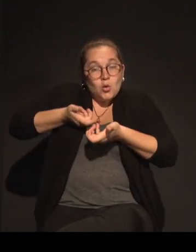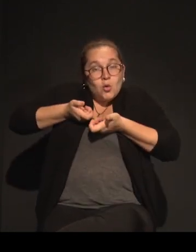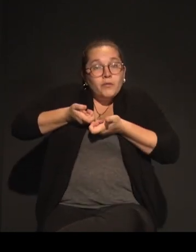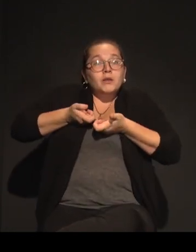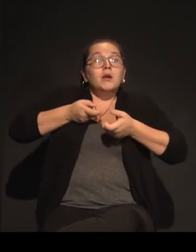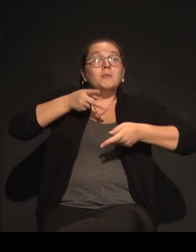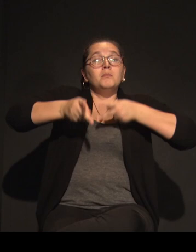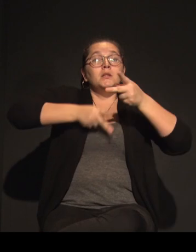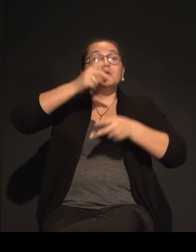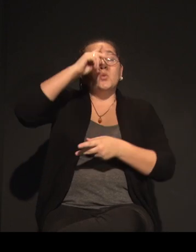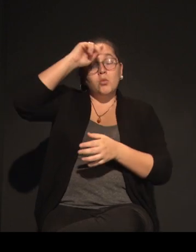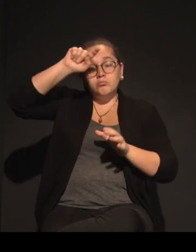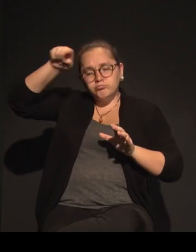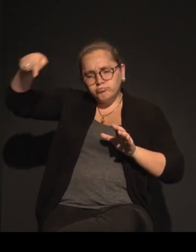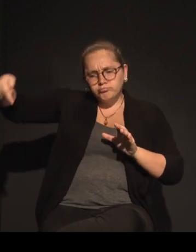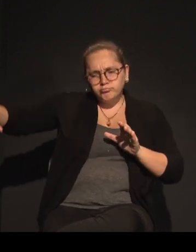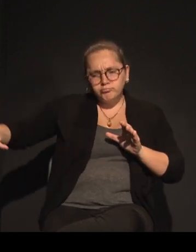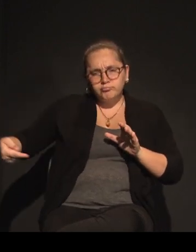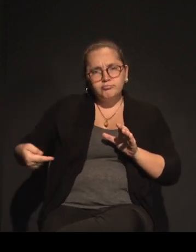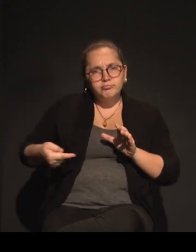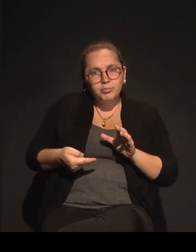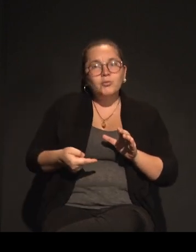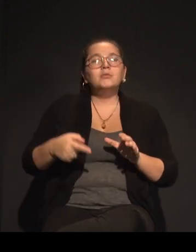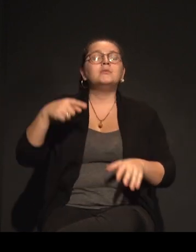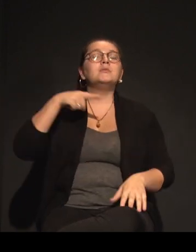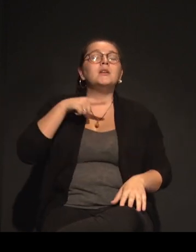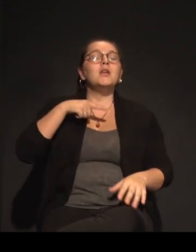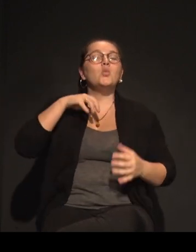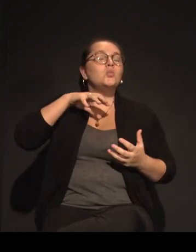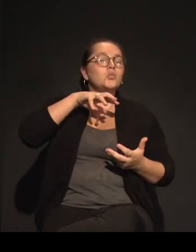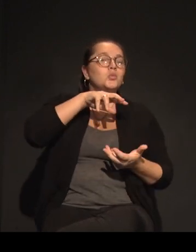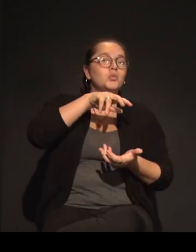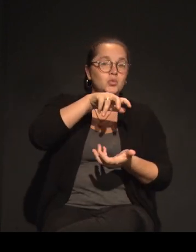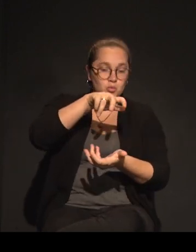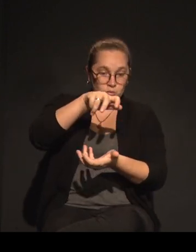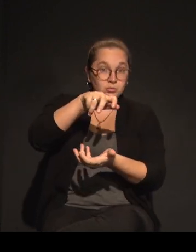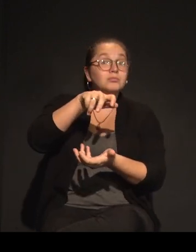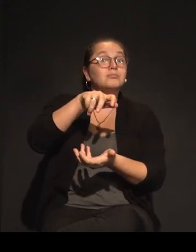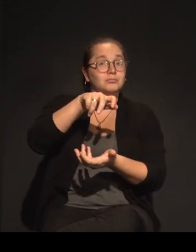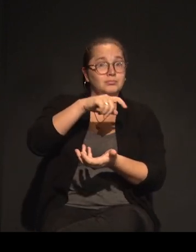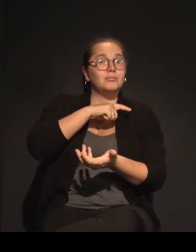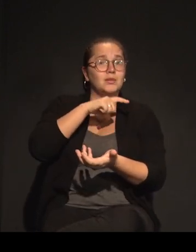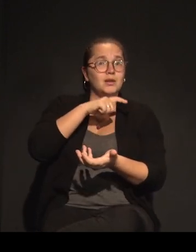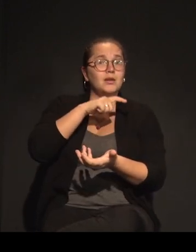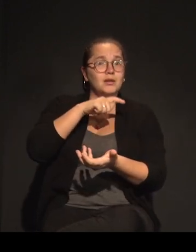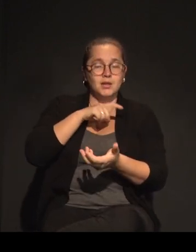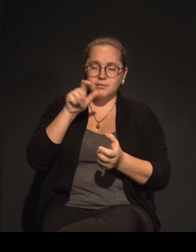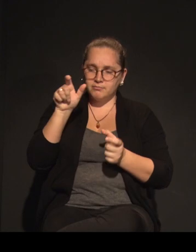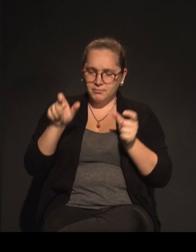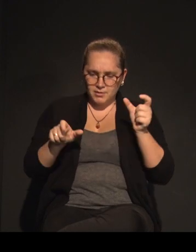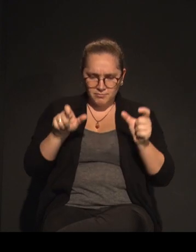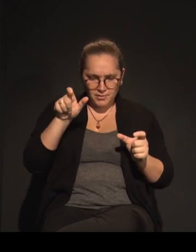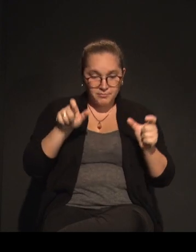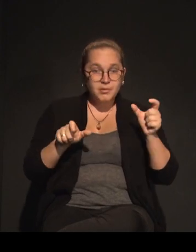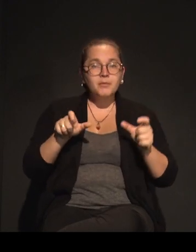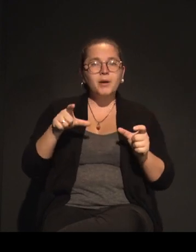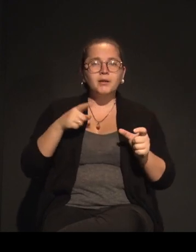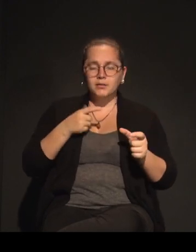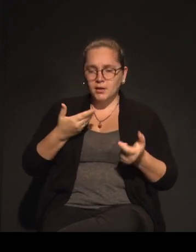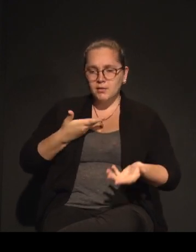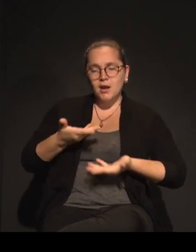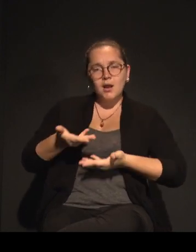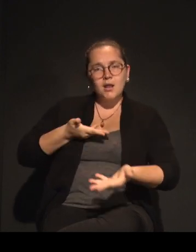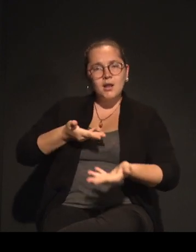existem no subterrâneo lá existe o mundo lá existe também os seres quem interagem conosco